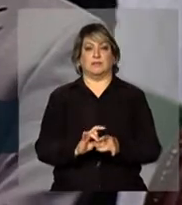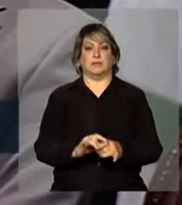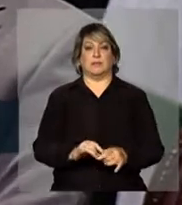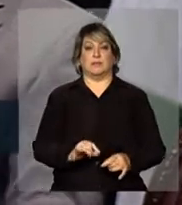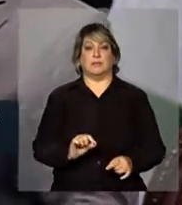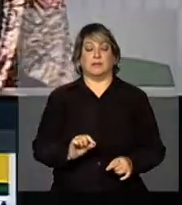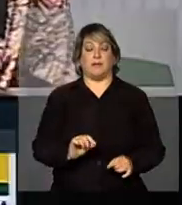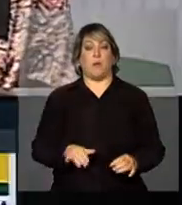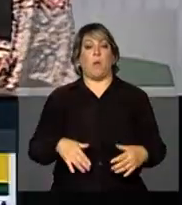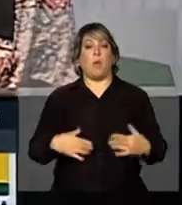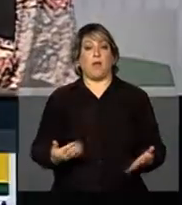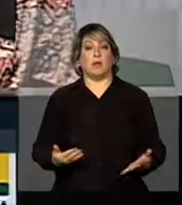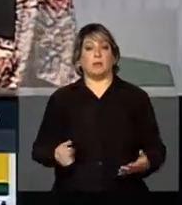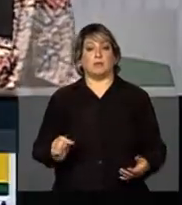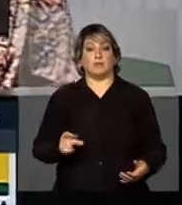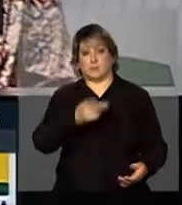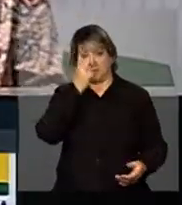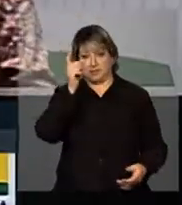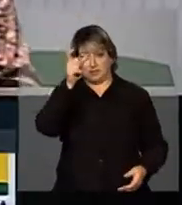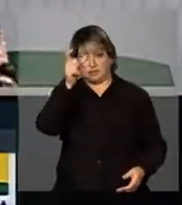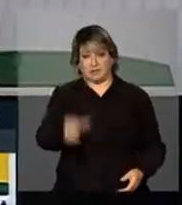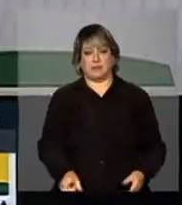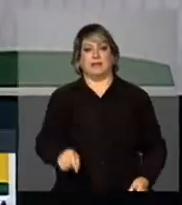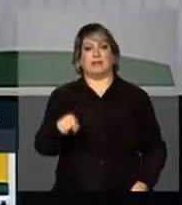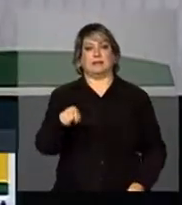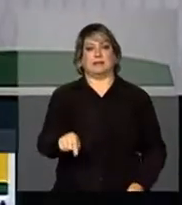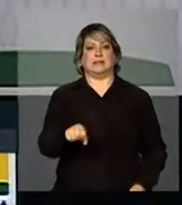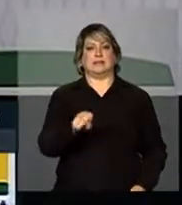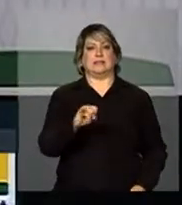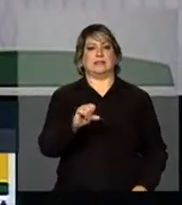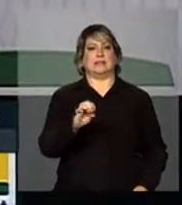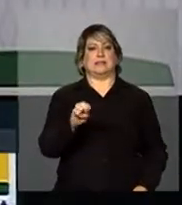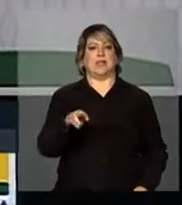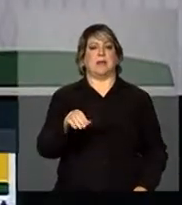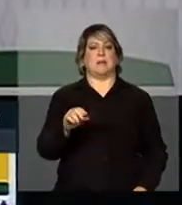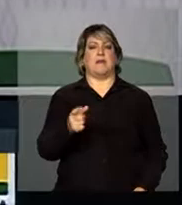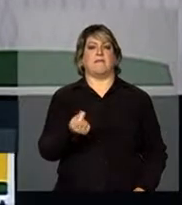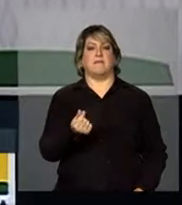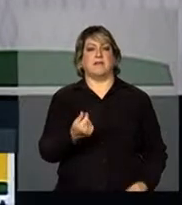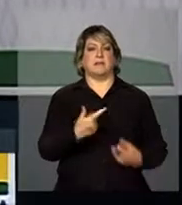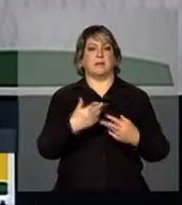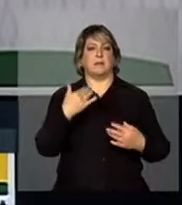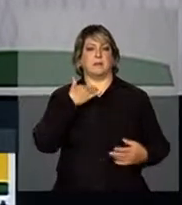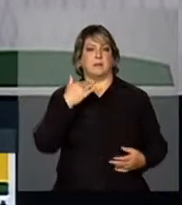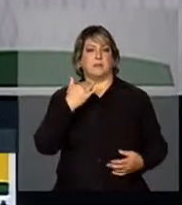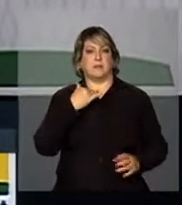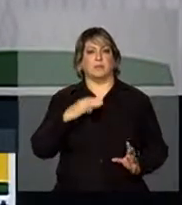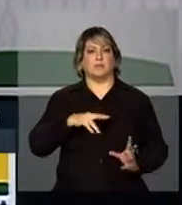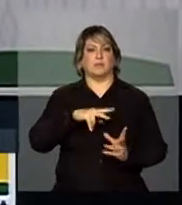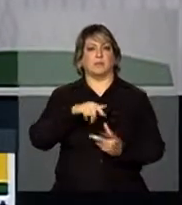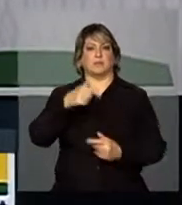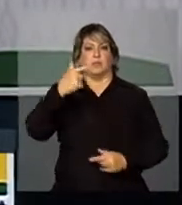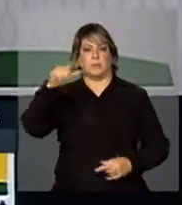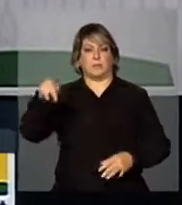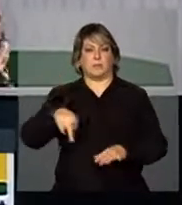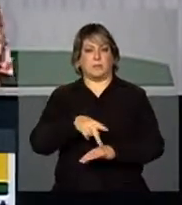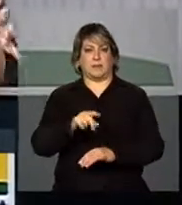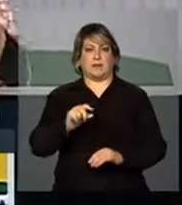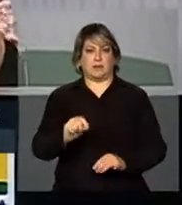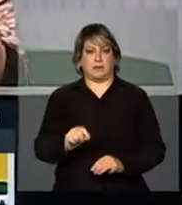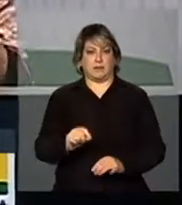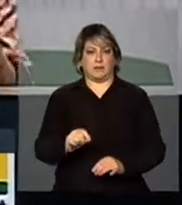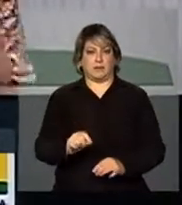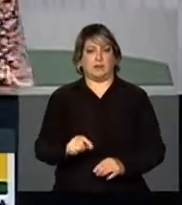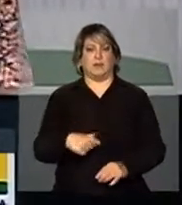aquele Senhor do sistema financeiro internacional cunhou o